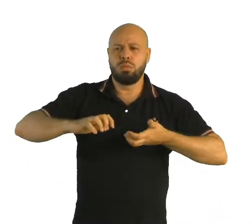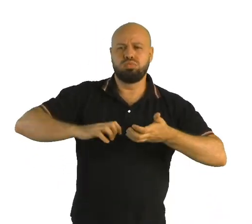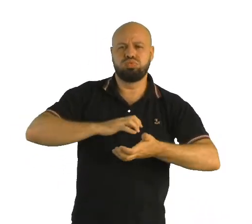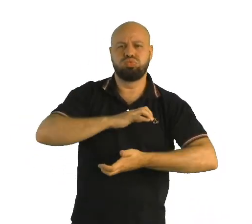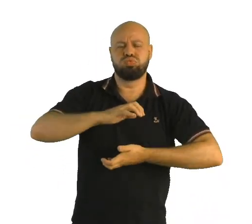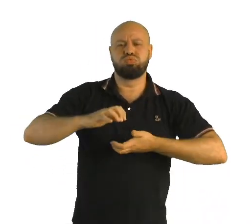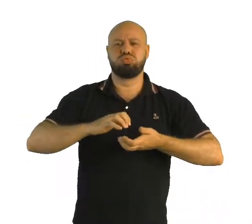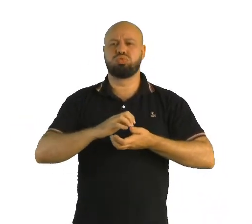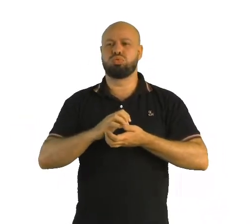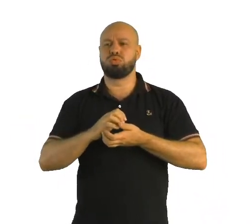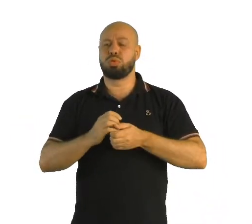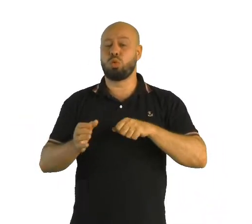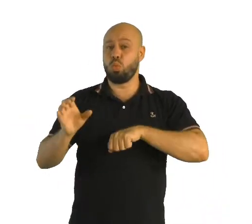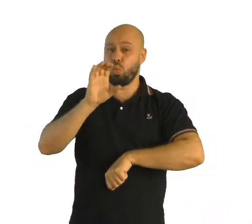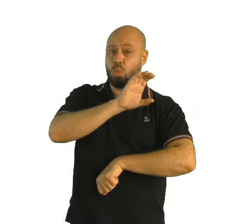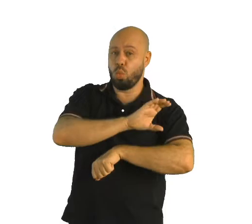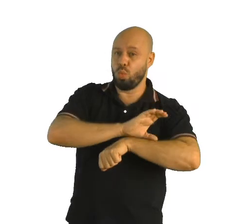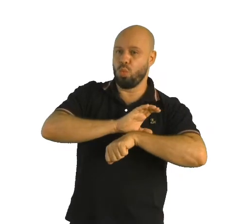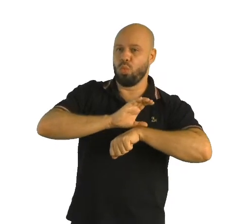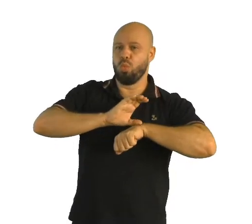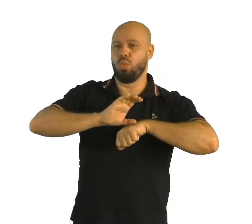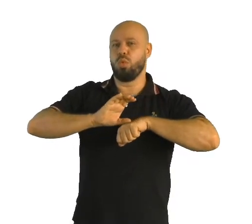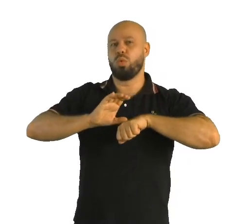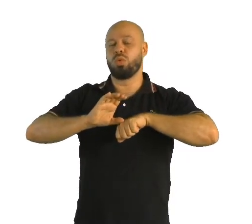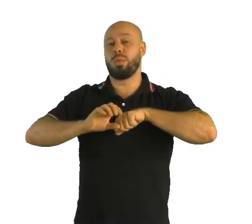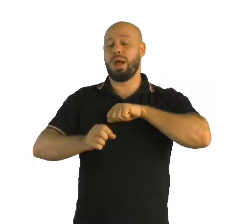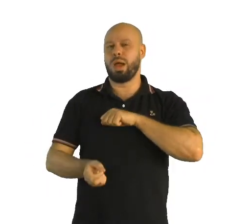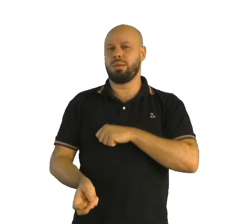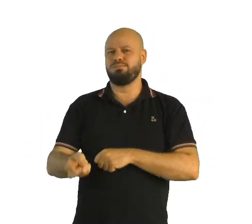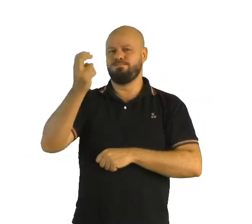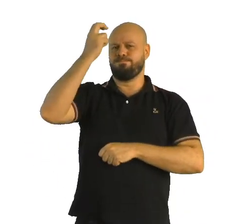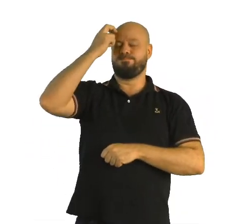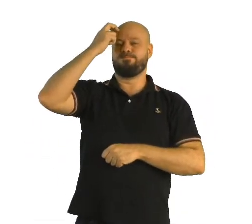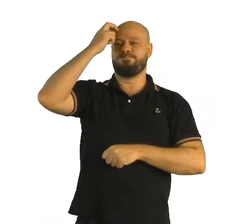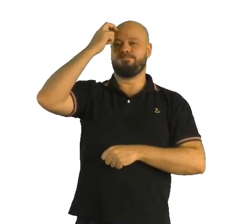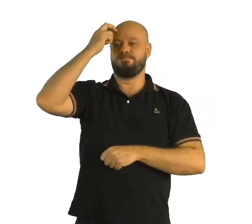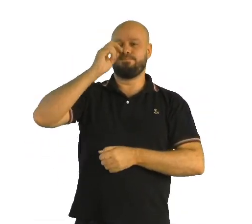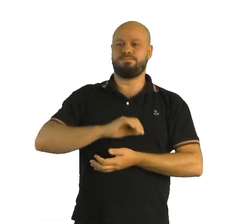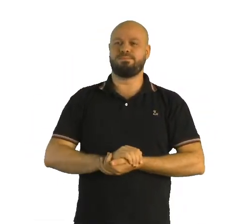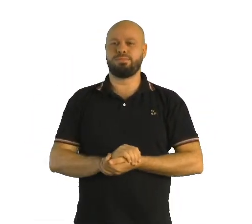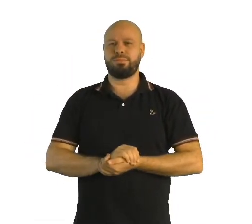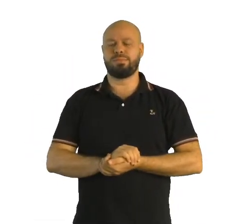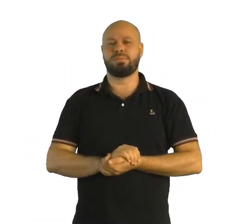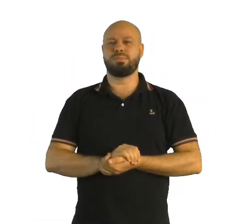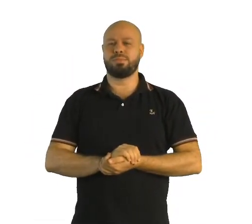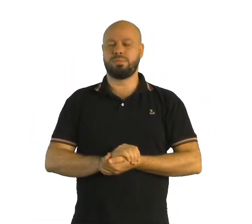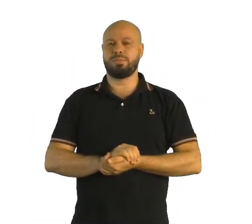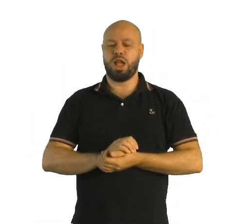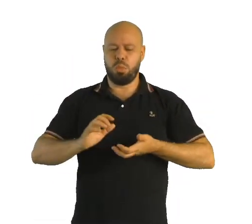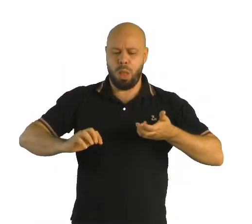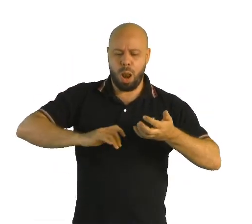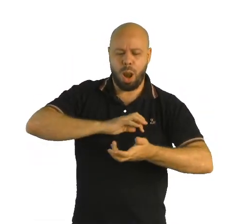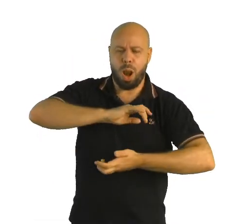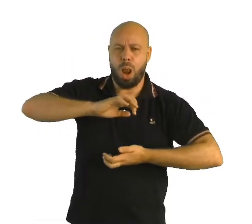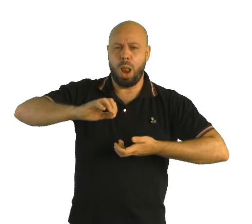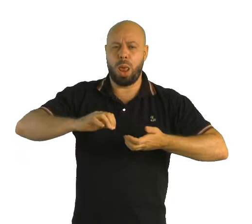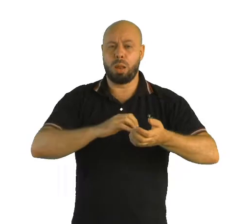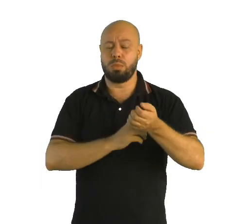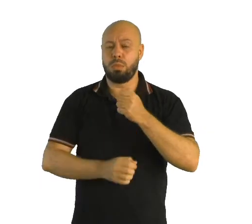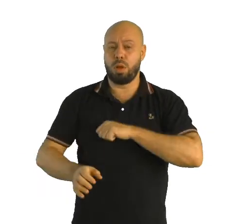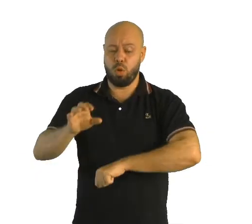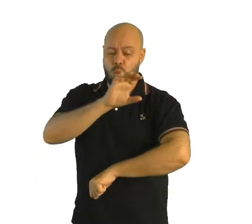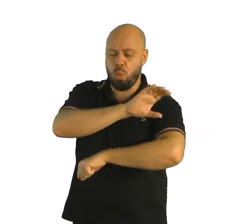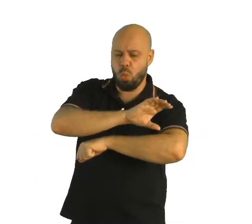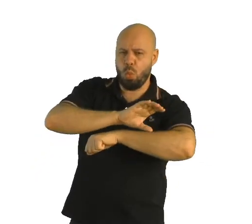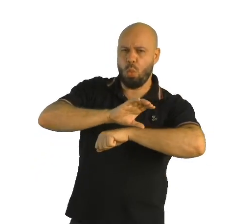de cunho cultural e intelectual, ou seja, foi uma revolução tanto na cultura quanto